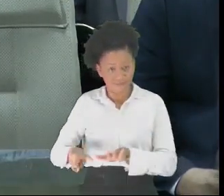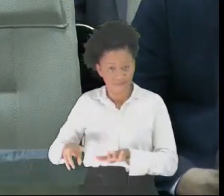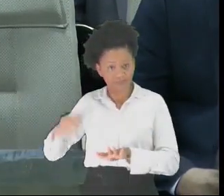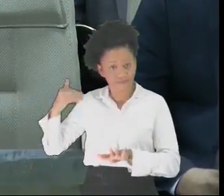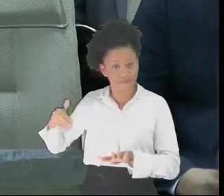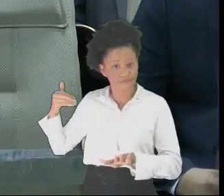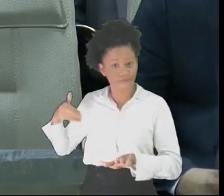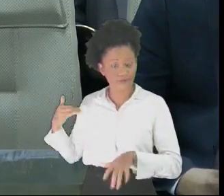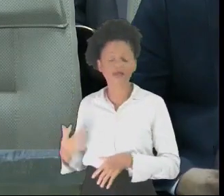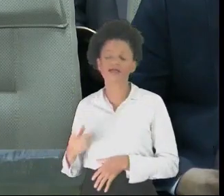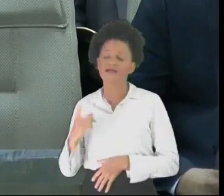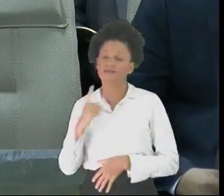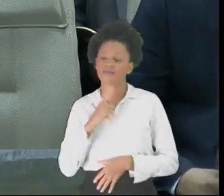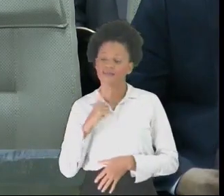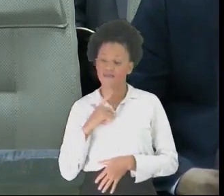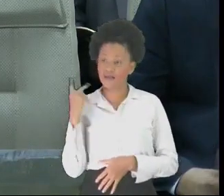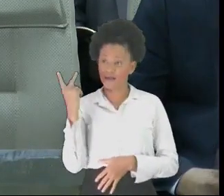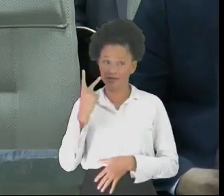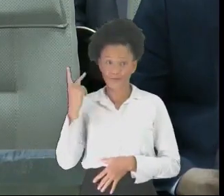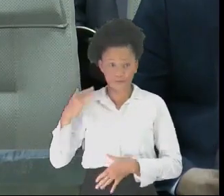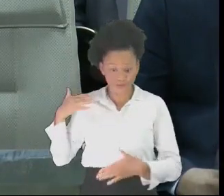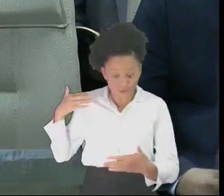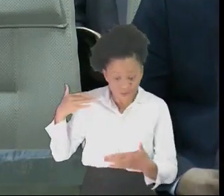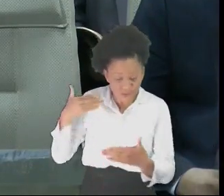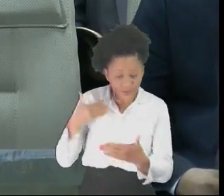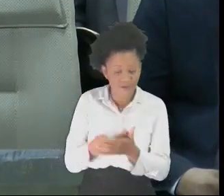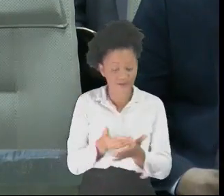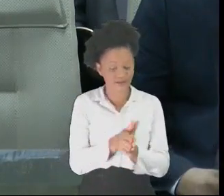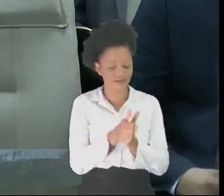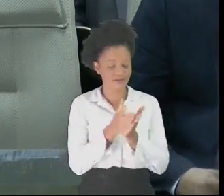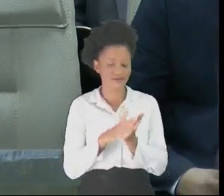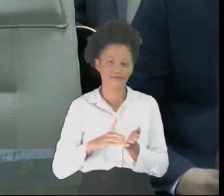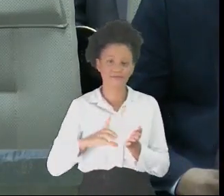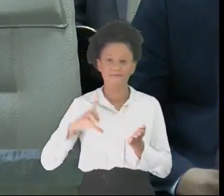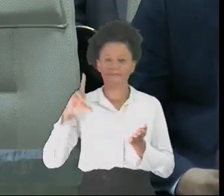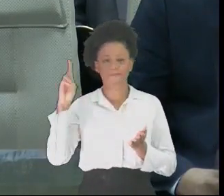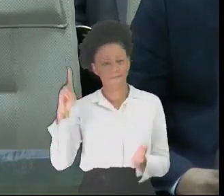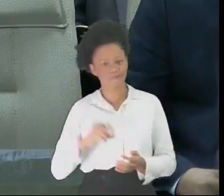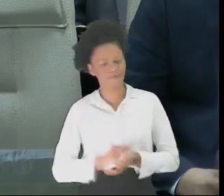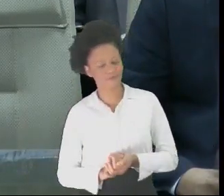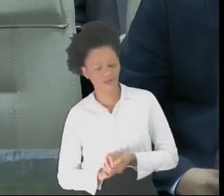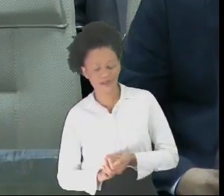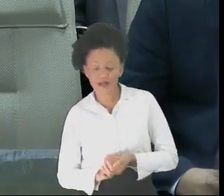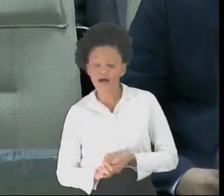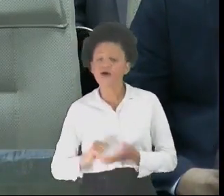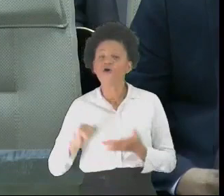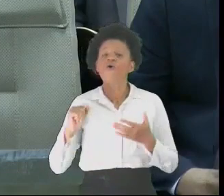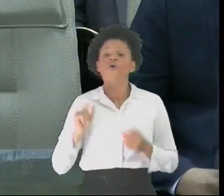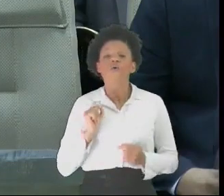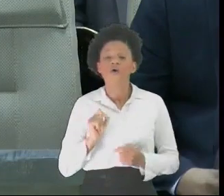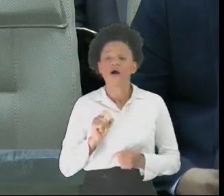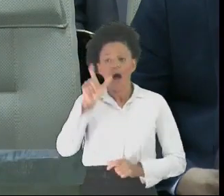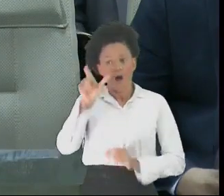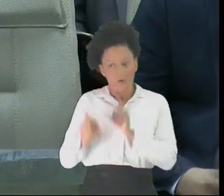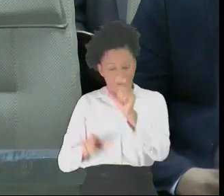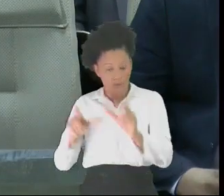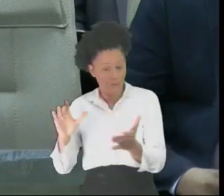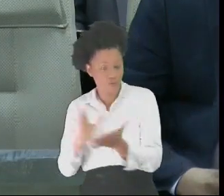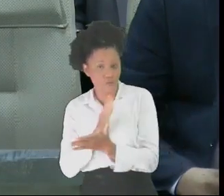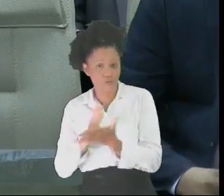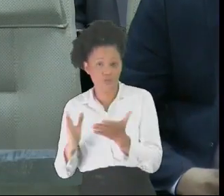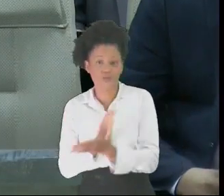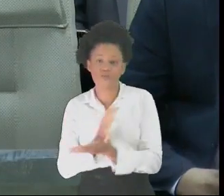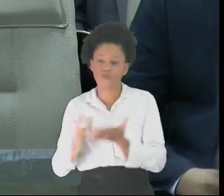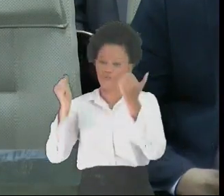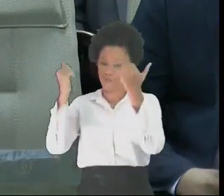que houve durante a história da igreja muitas interpretações. Uns diziam que era